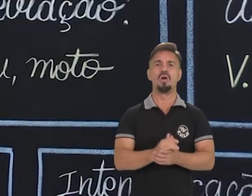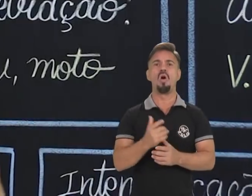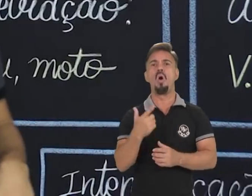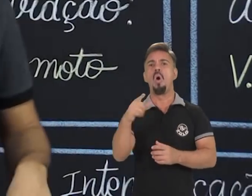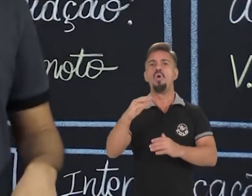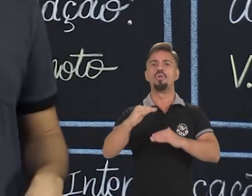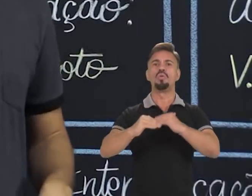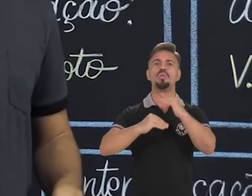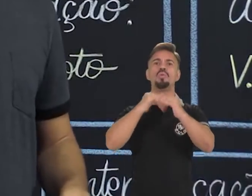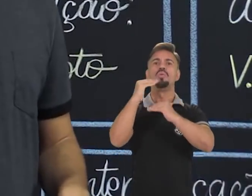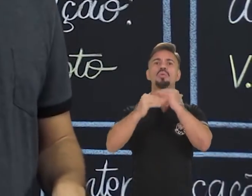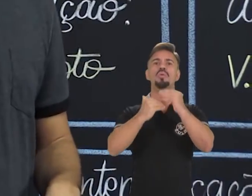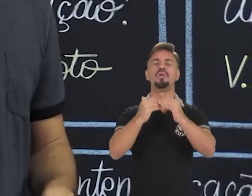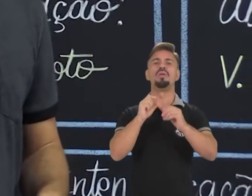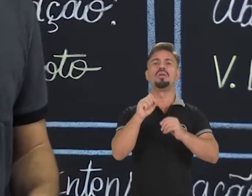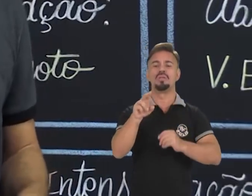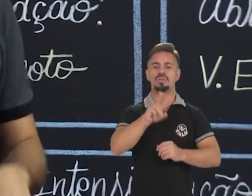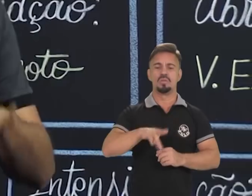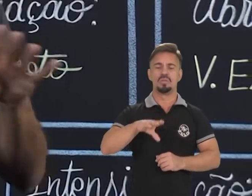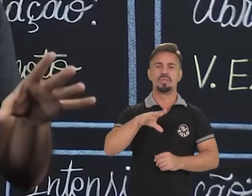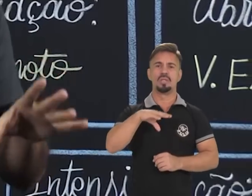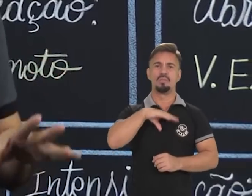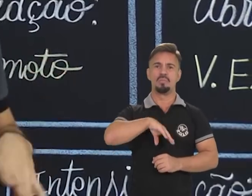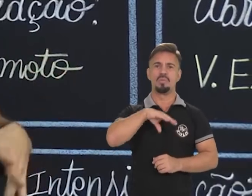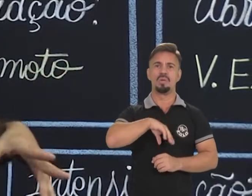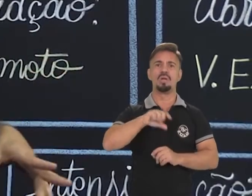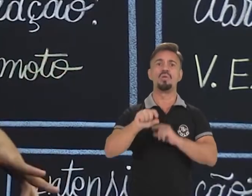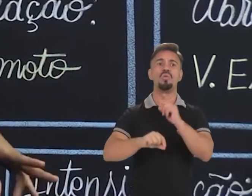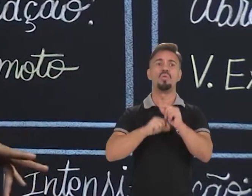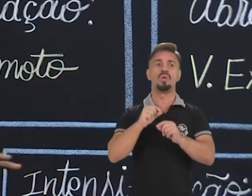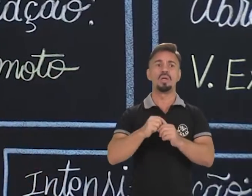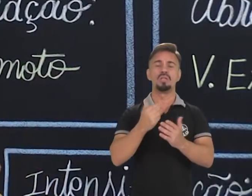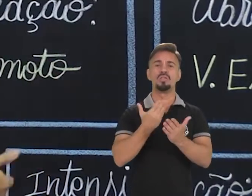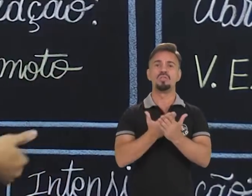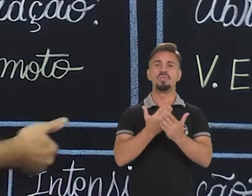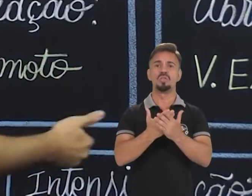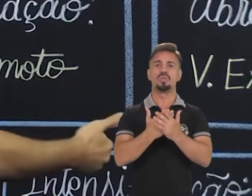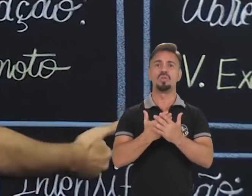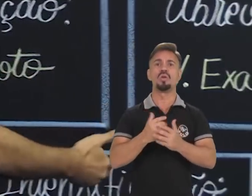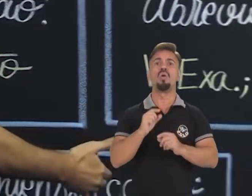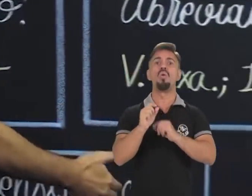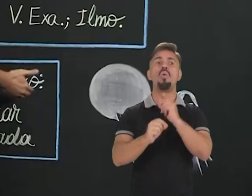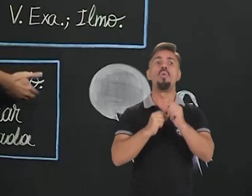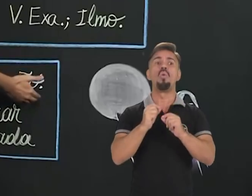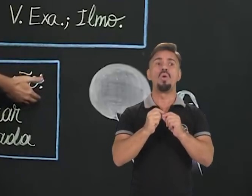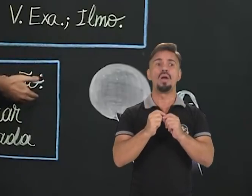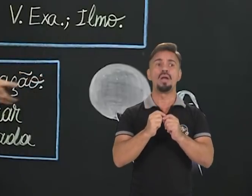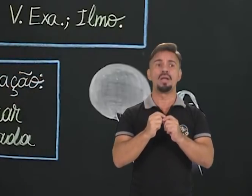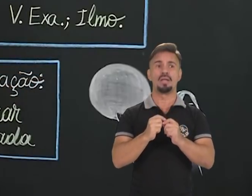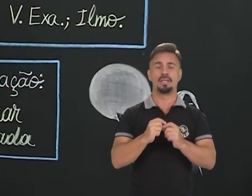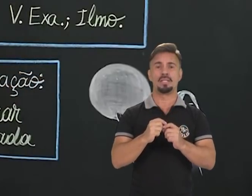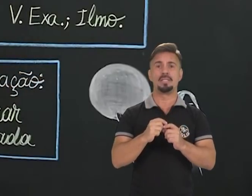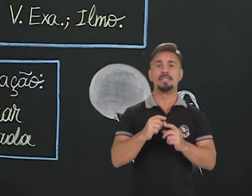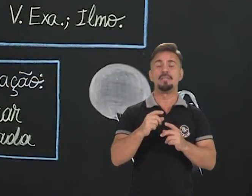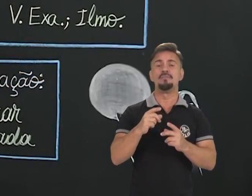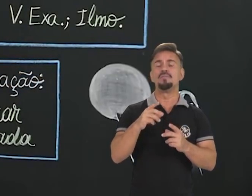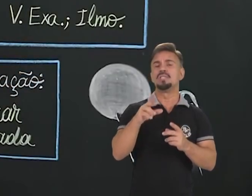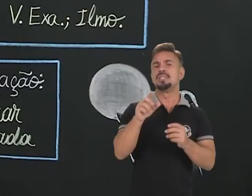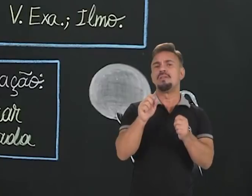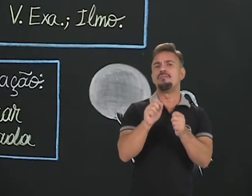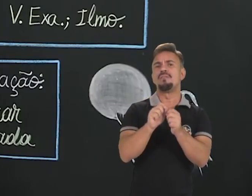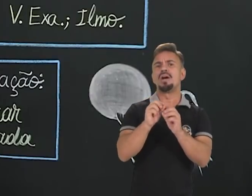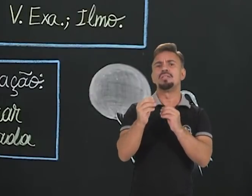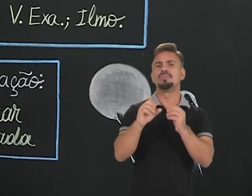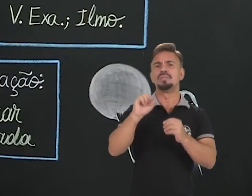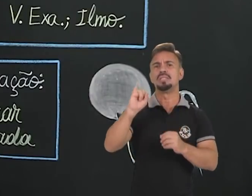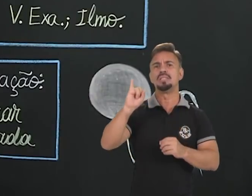Um outro processo que é utilizado na língua portuguesa, que está presente mais recentemente nos estudos linguísticos, é o processo de intensificação, que é quando eu